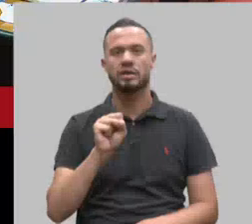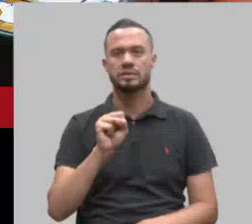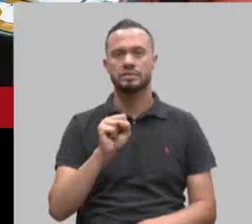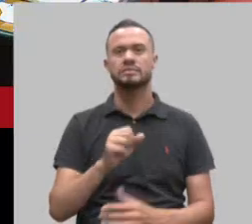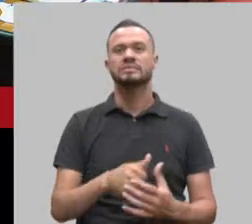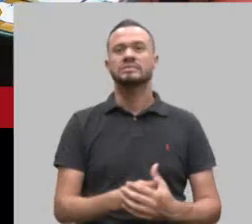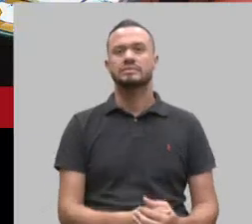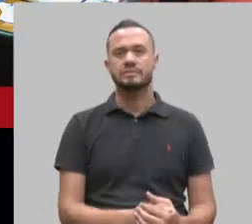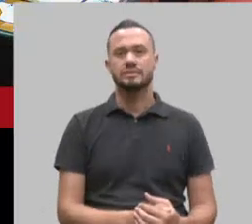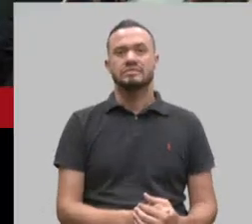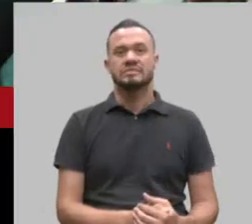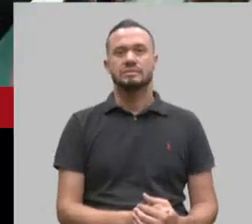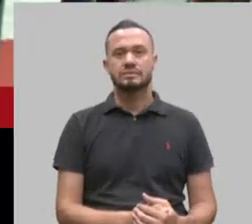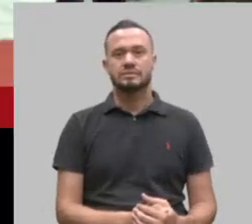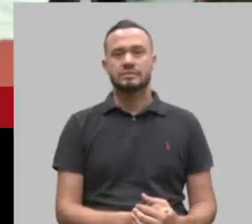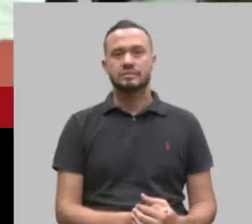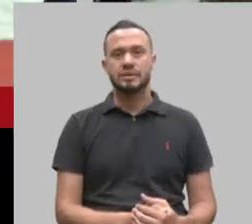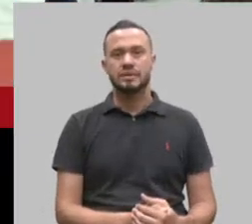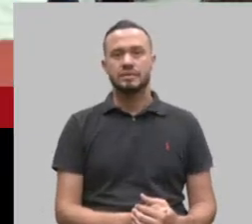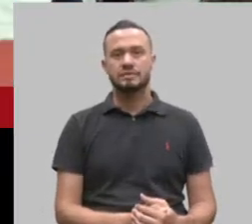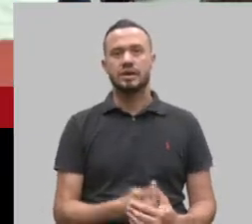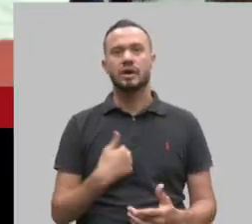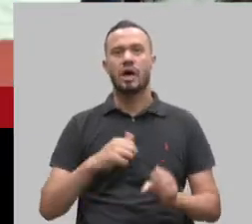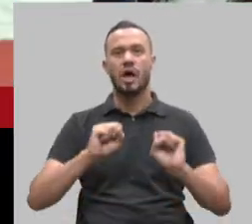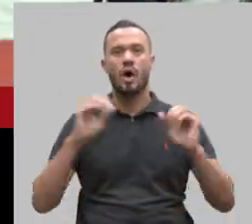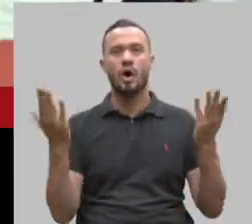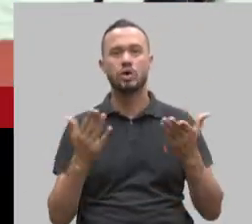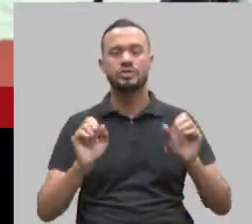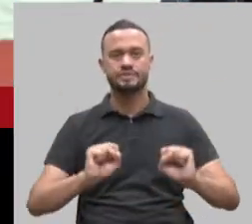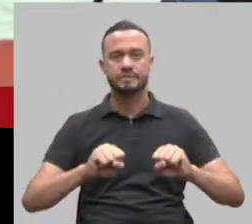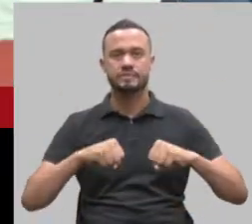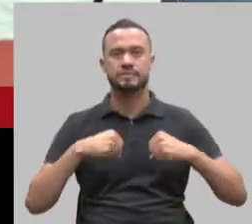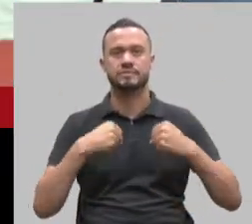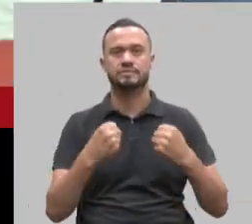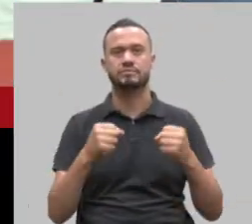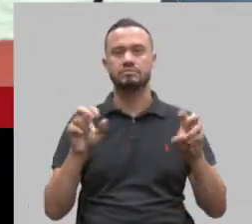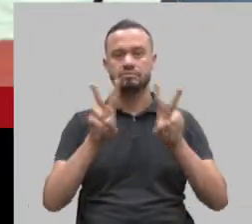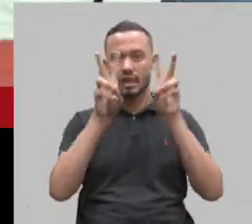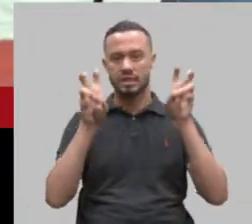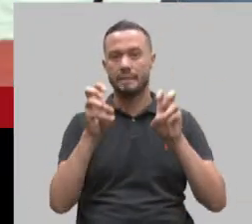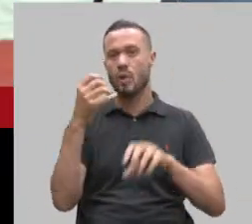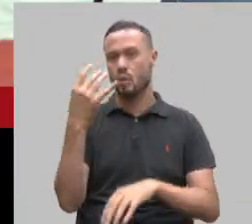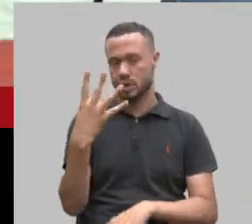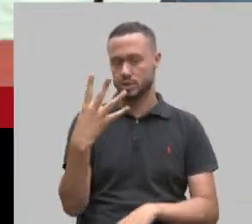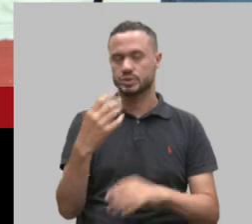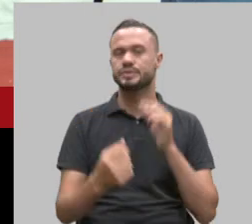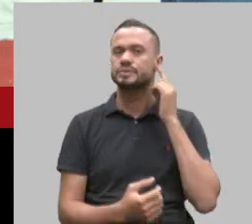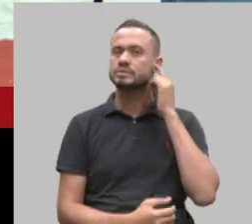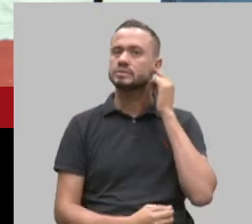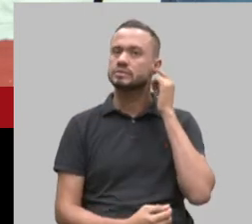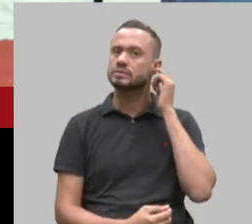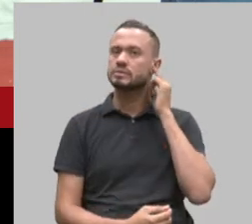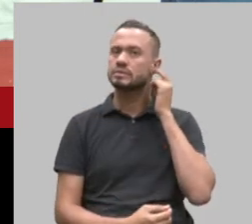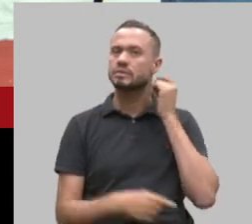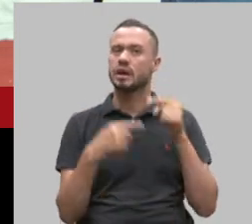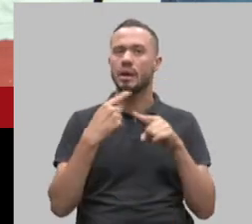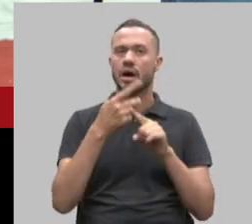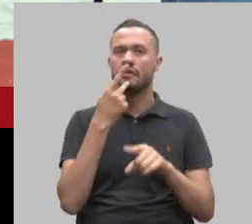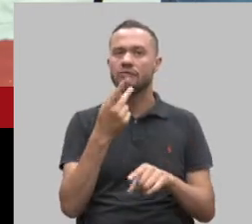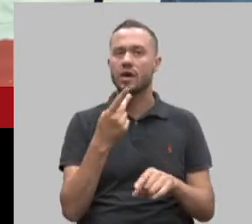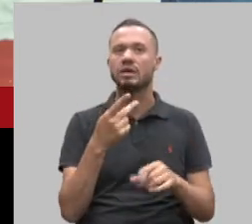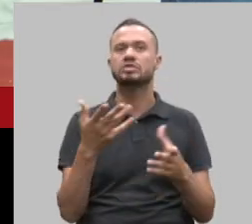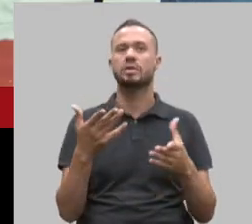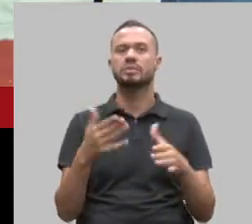Santana eu vi defender sobre o tema quatro pois aqui fala sobre otimização sobre as